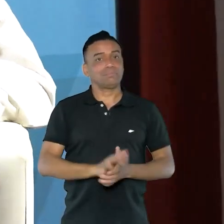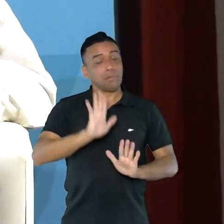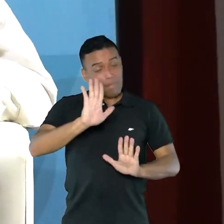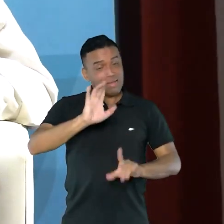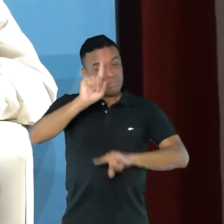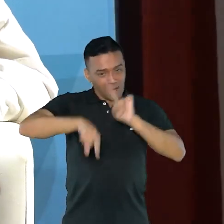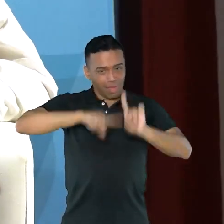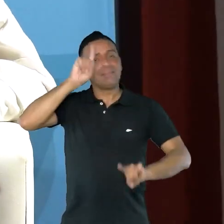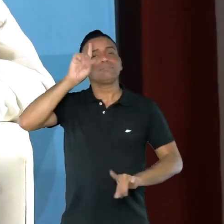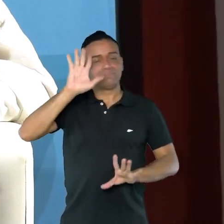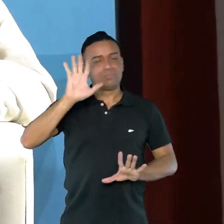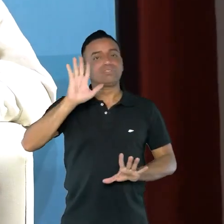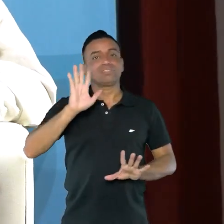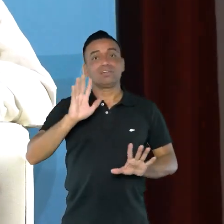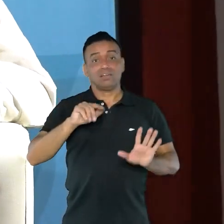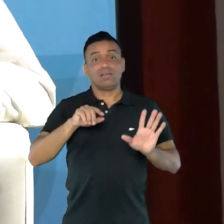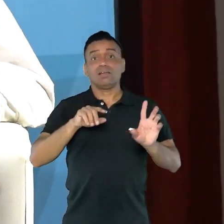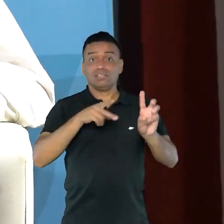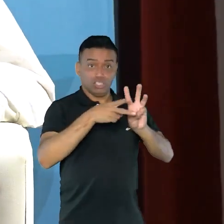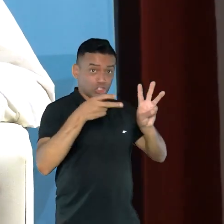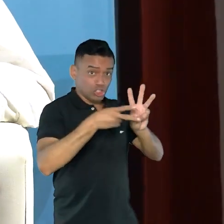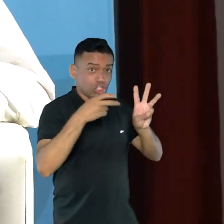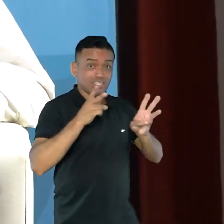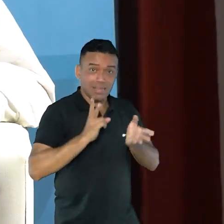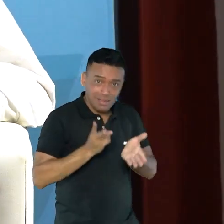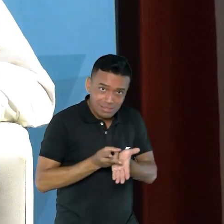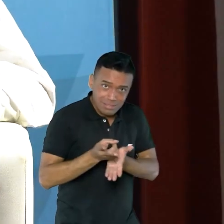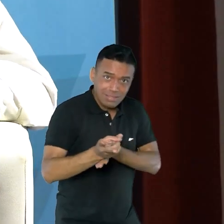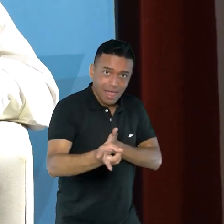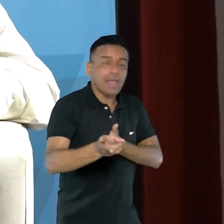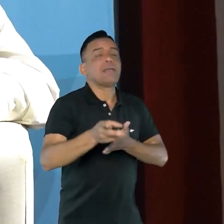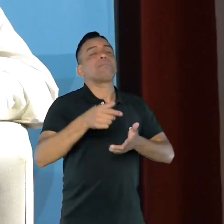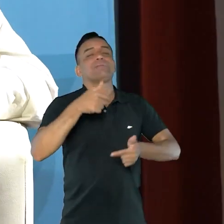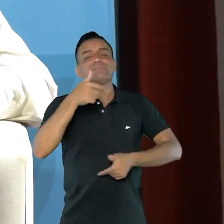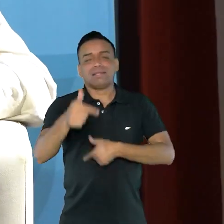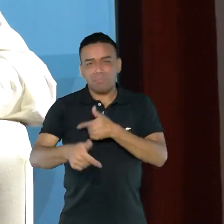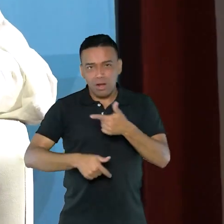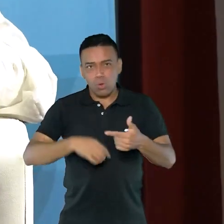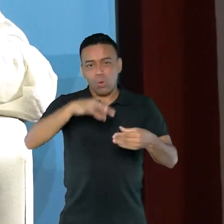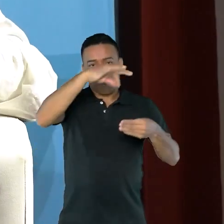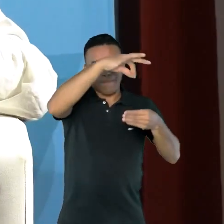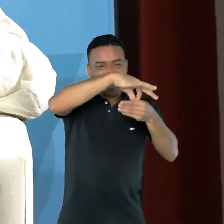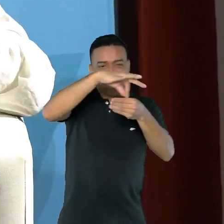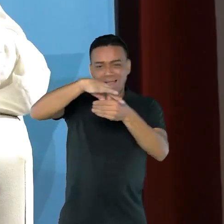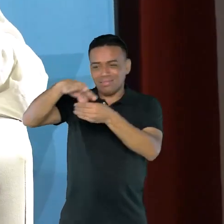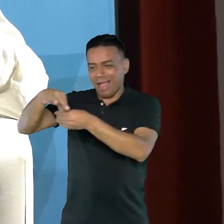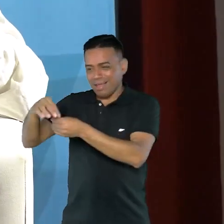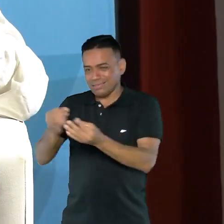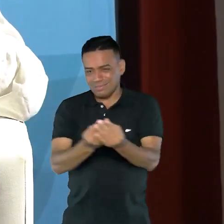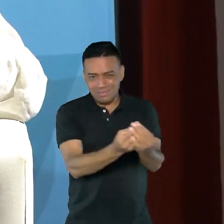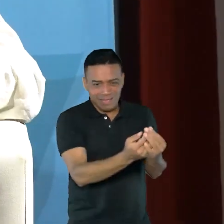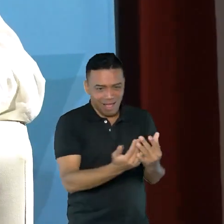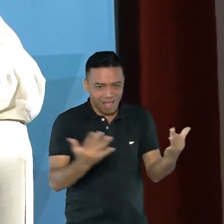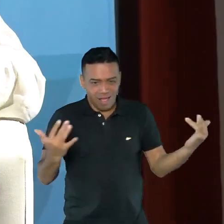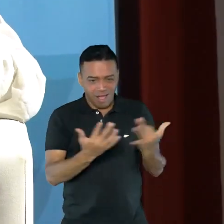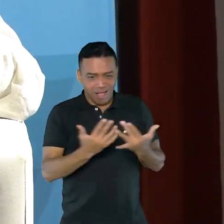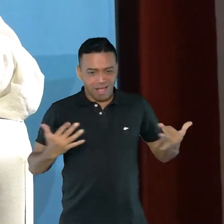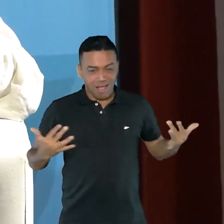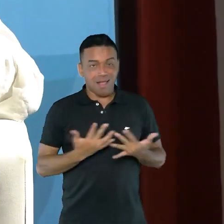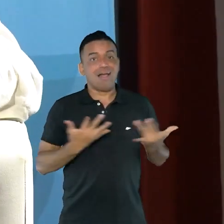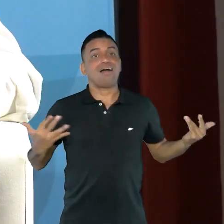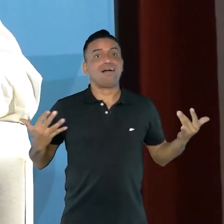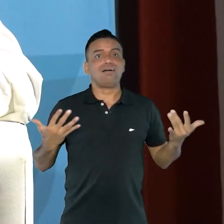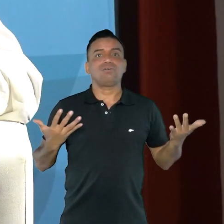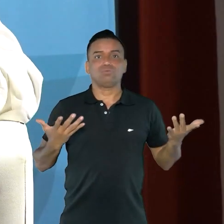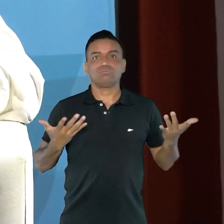nossos povos sempre trabalharam, né? No sentido de plantação, de cultivo dos